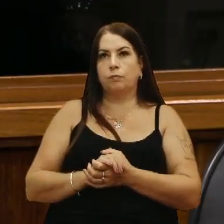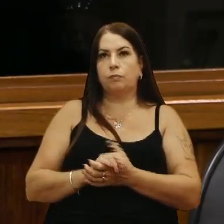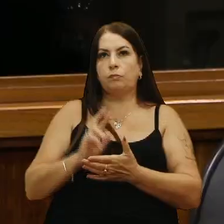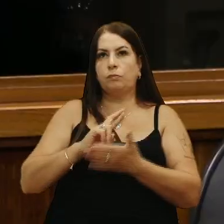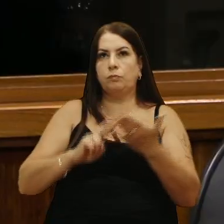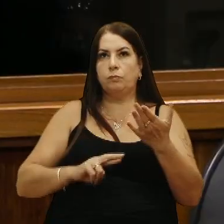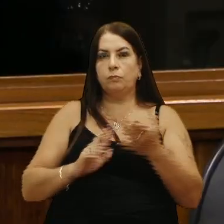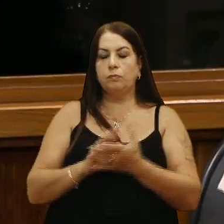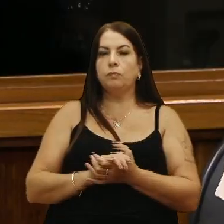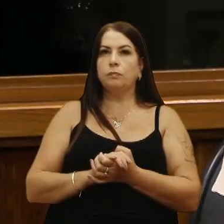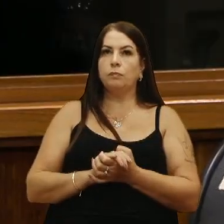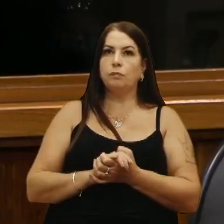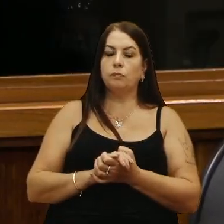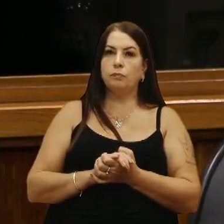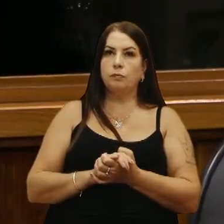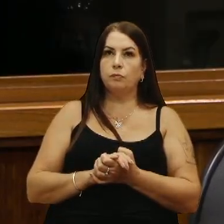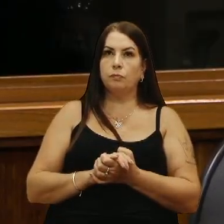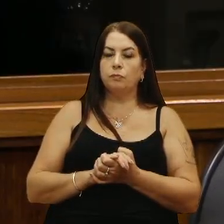Redação